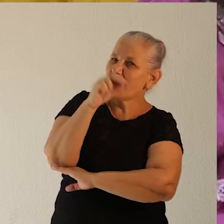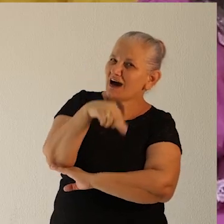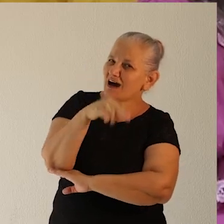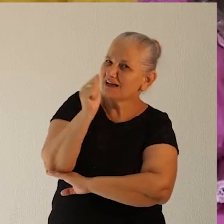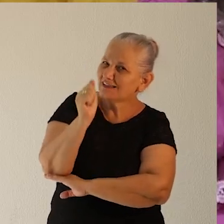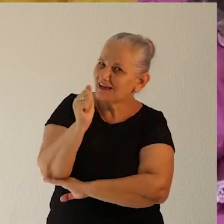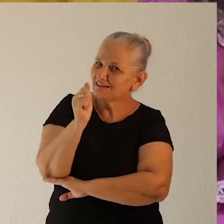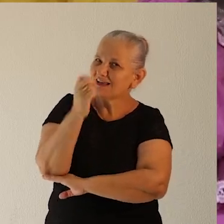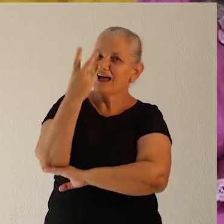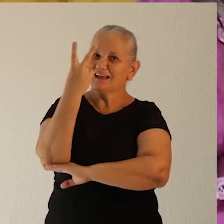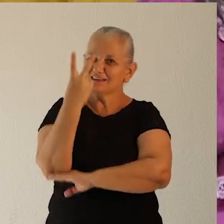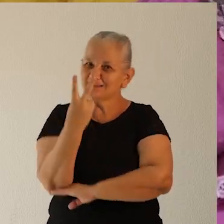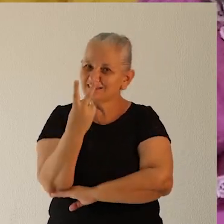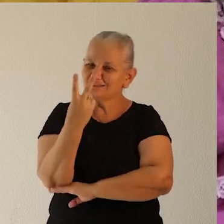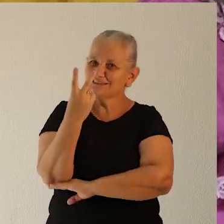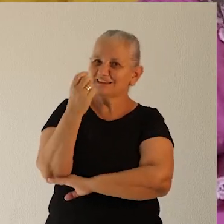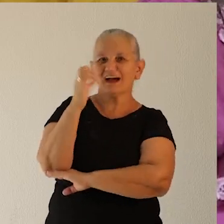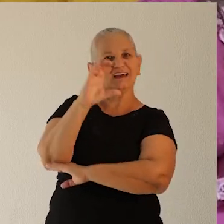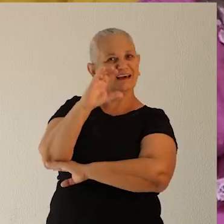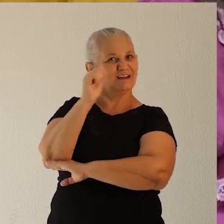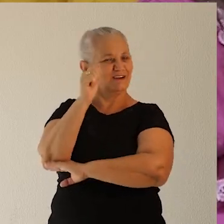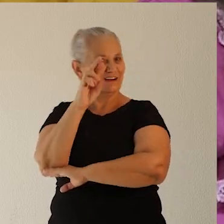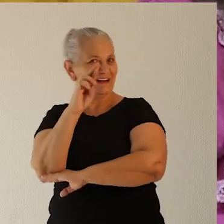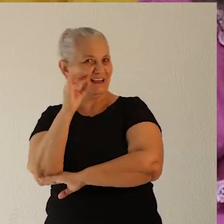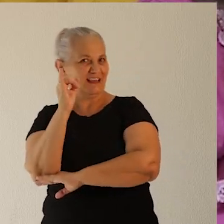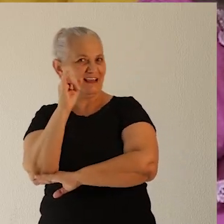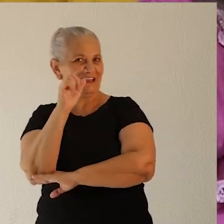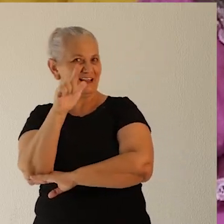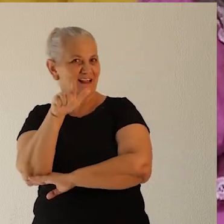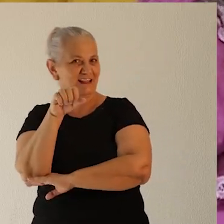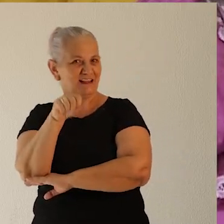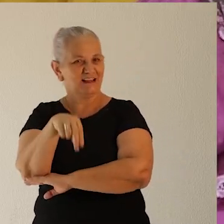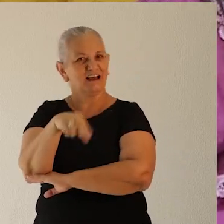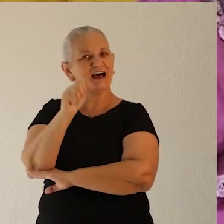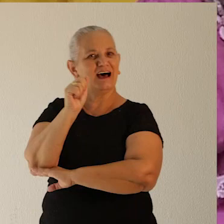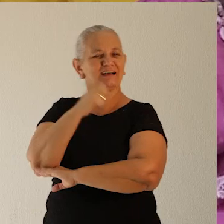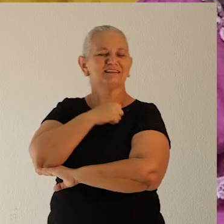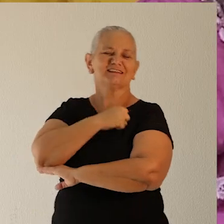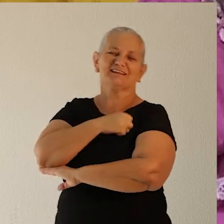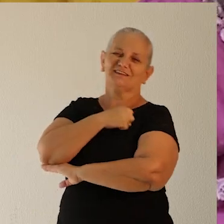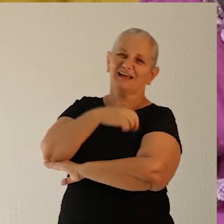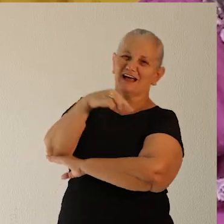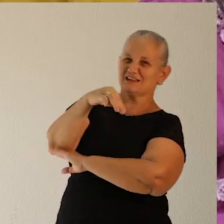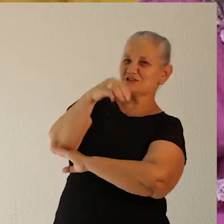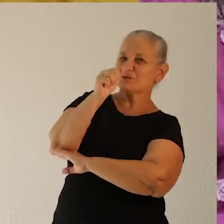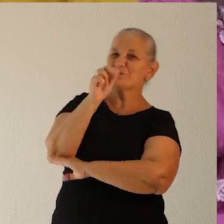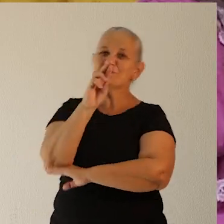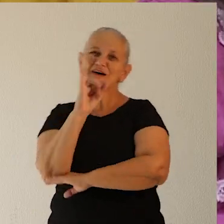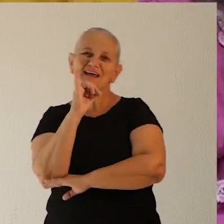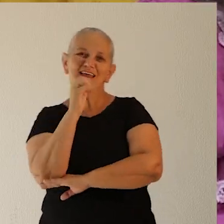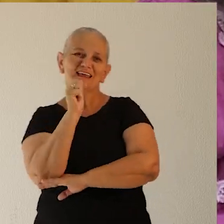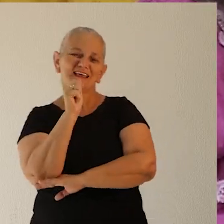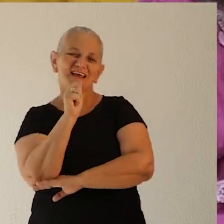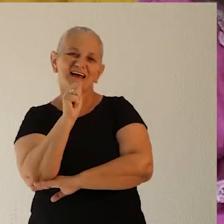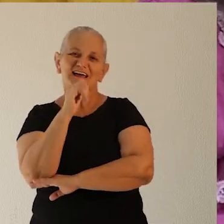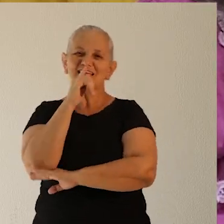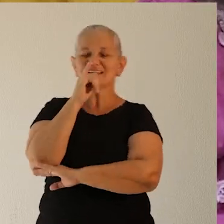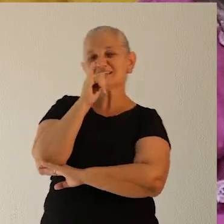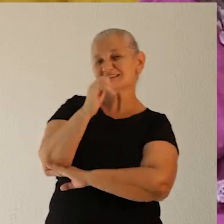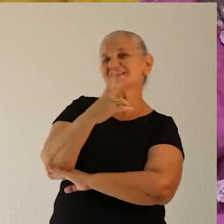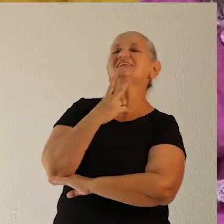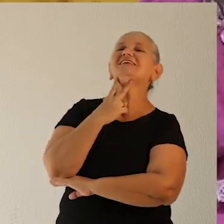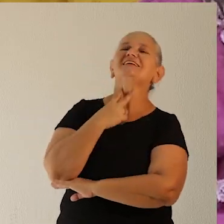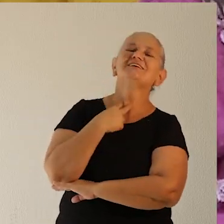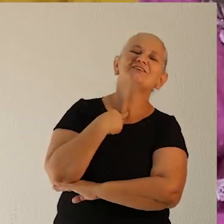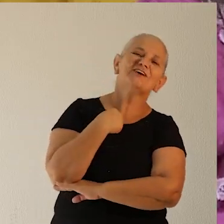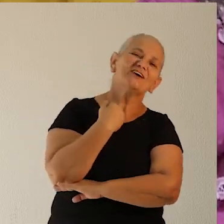chamou Carolina. A mais nossa profunda saudade é Maria, Maria, Maria, que dizia com voz de